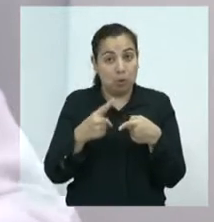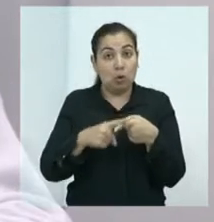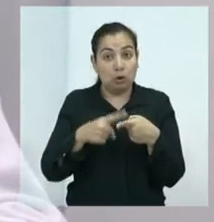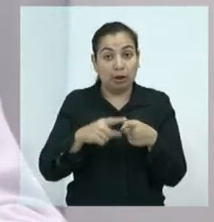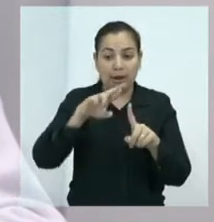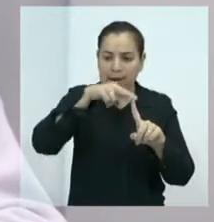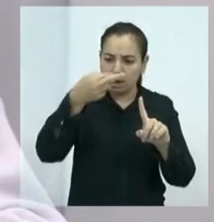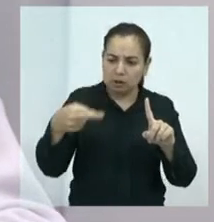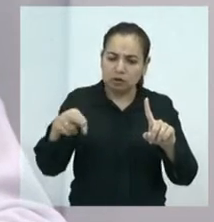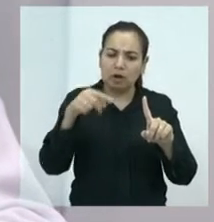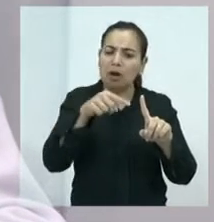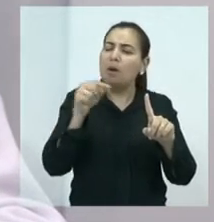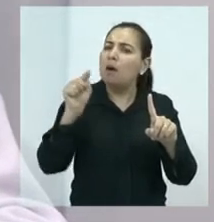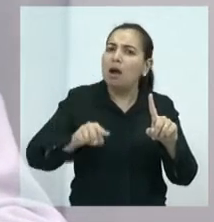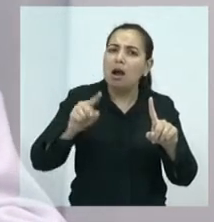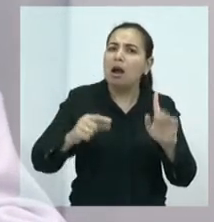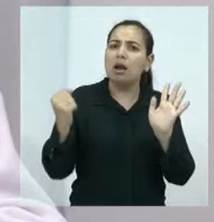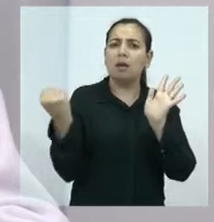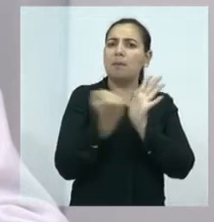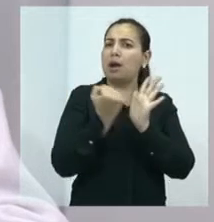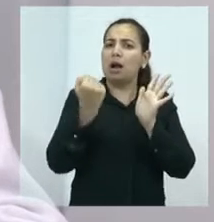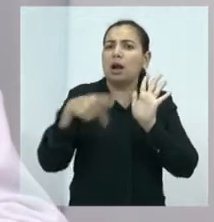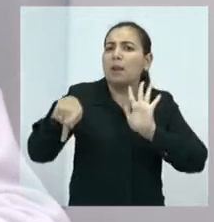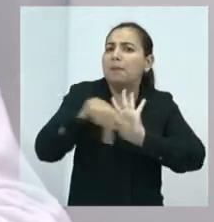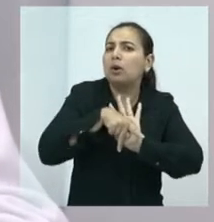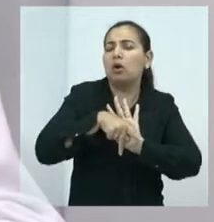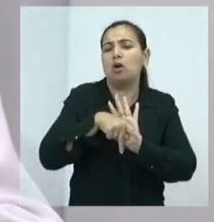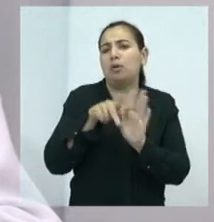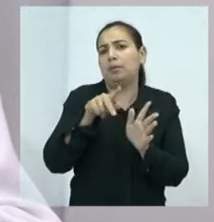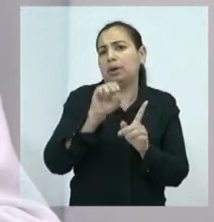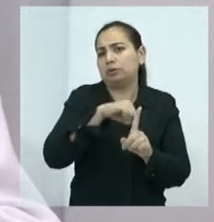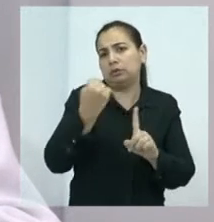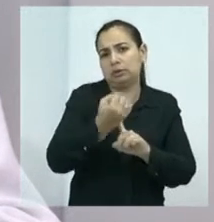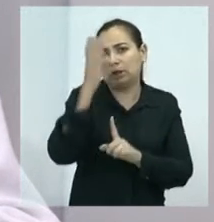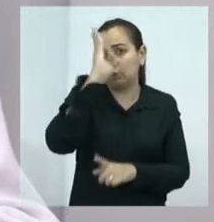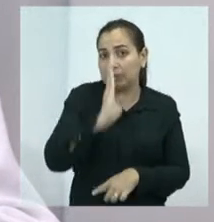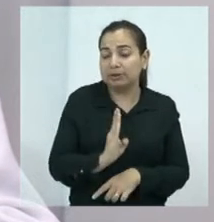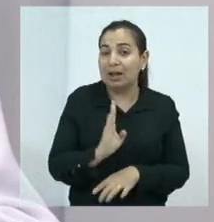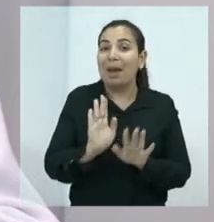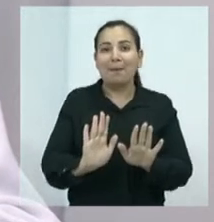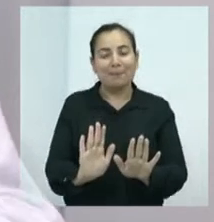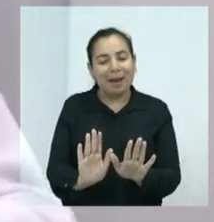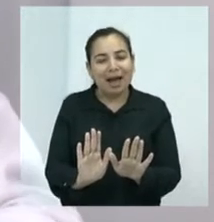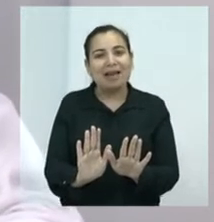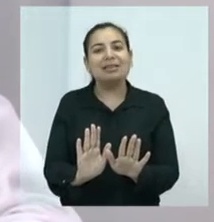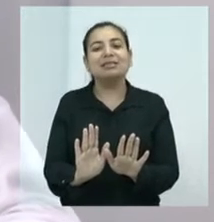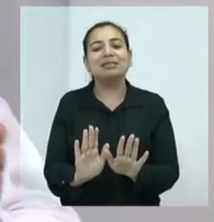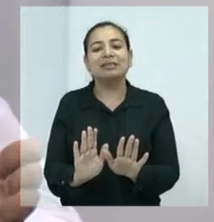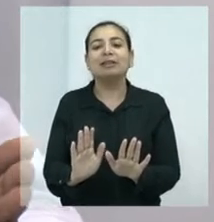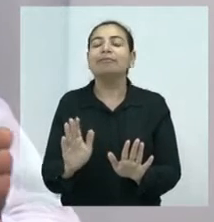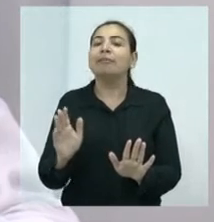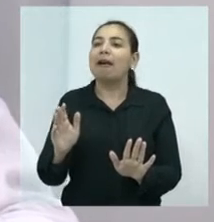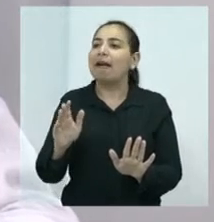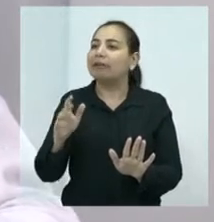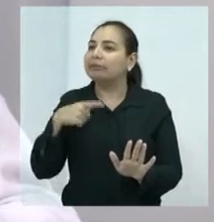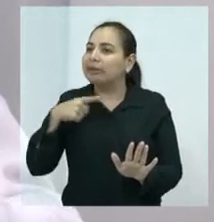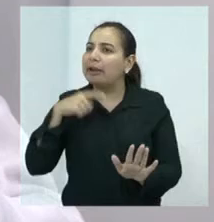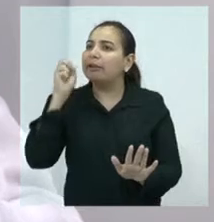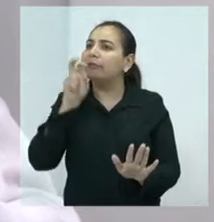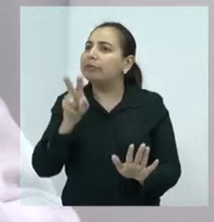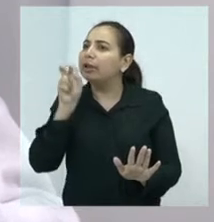um patrimônio da sociedade brasileira, e mesmo assim a gente consegue, todo dia, quase toda semana, a